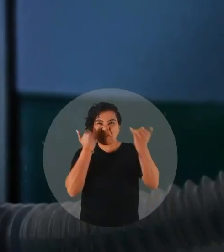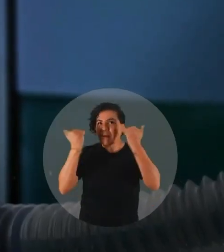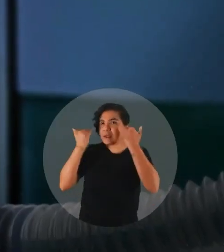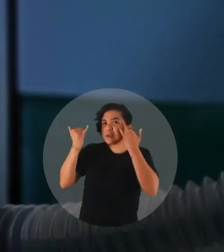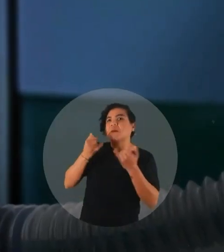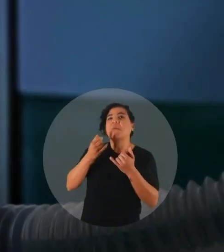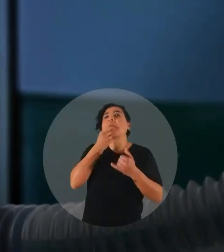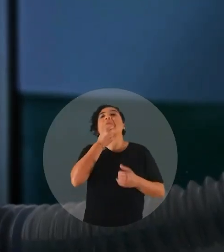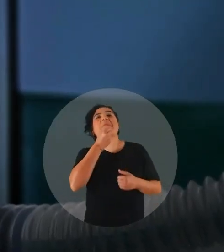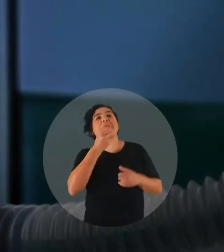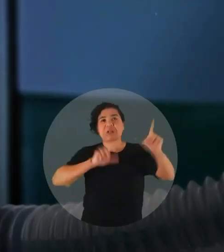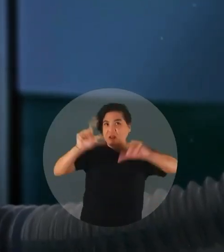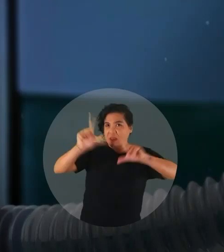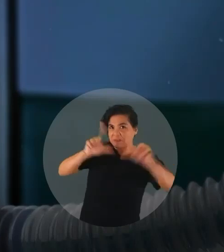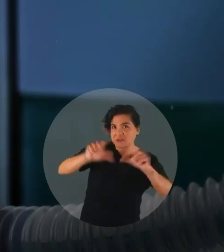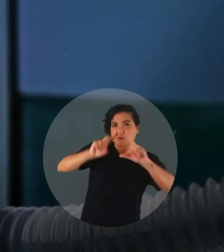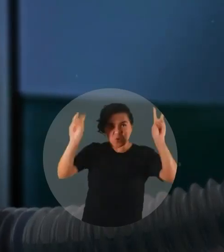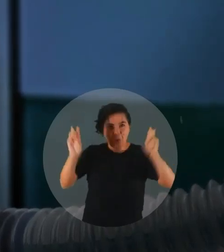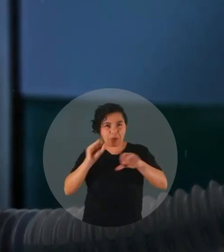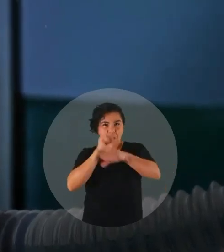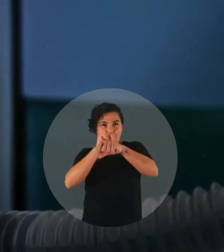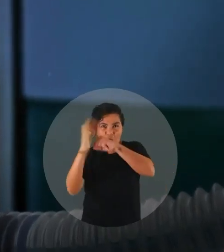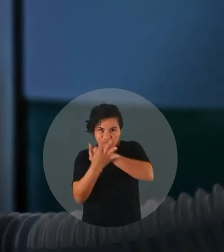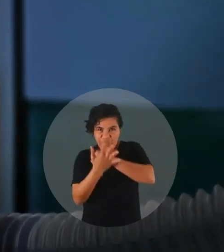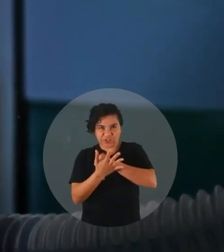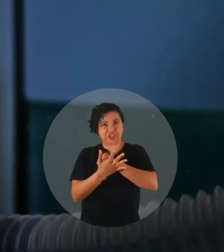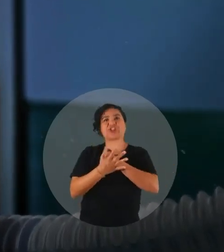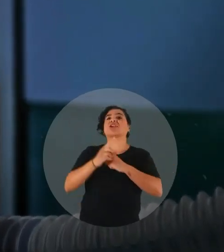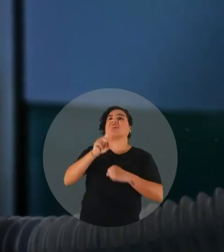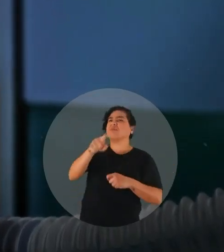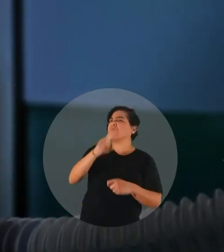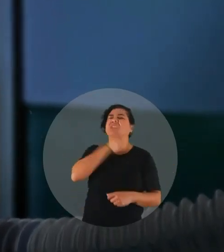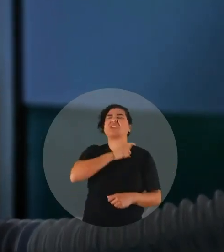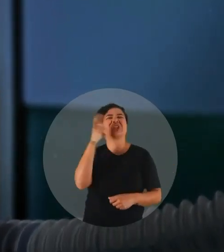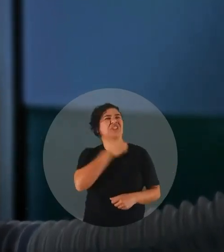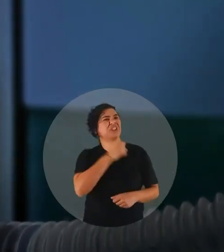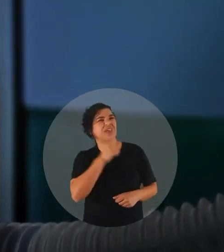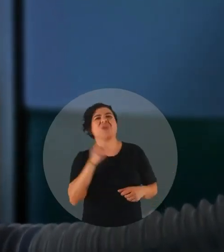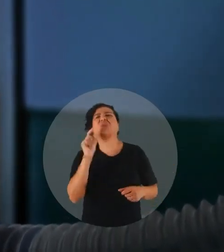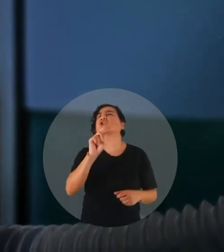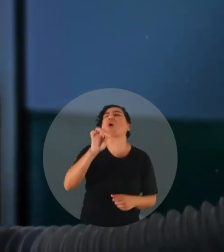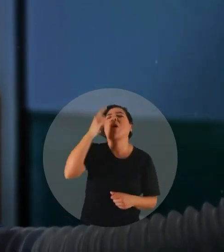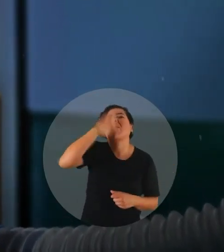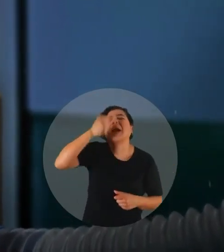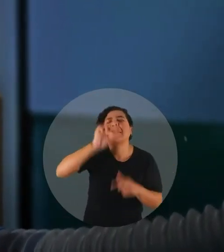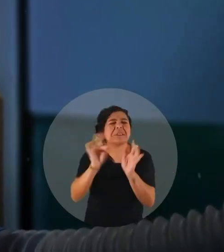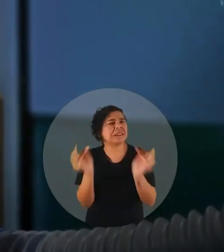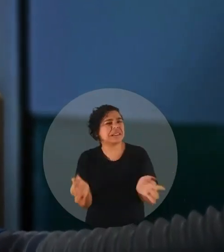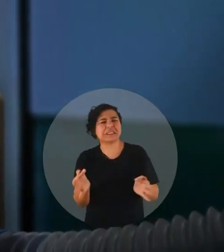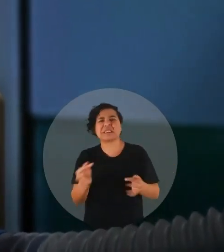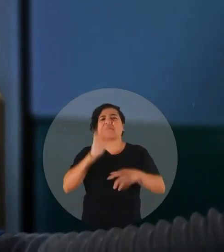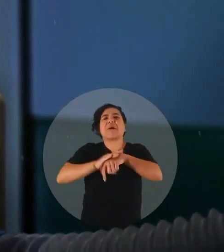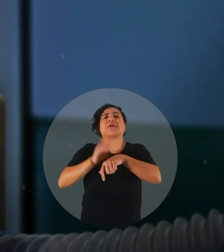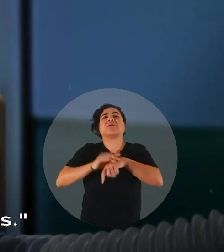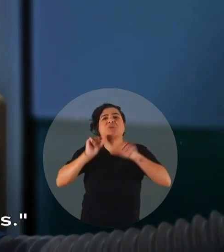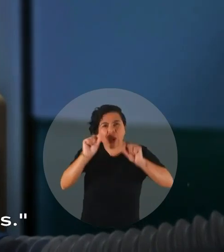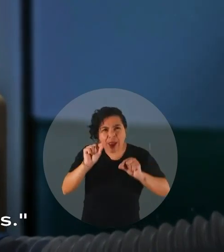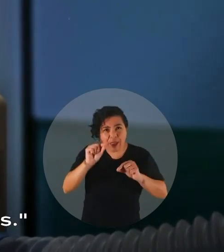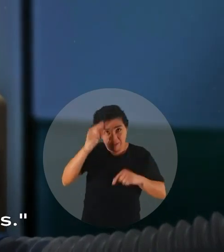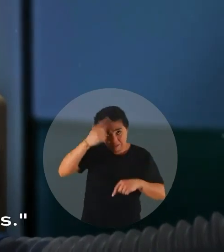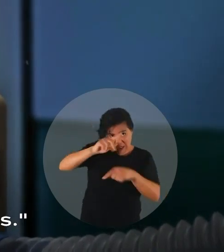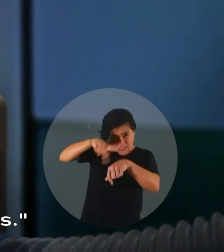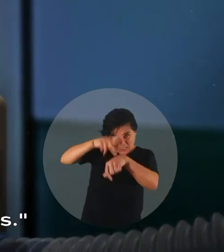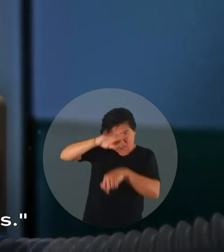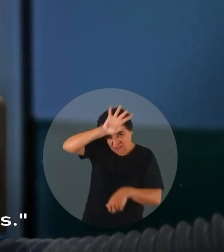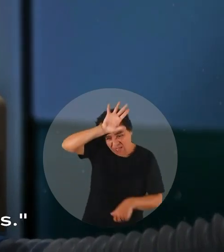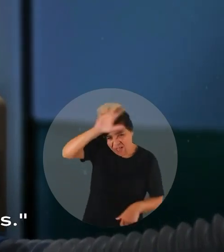sendo superdimensionado o poder destruidor desse vírus. Uma gripezinha ou resfriadinho. Quer que faça o quê? Tem que deixar